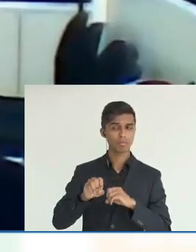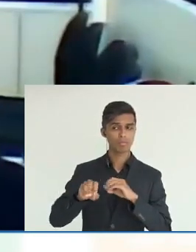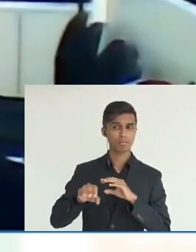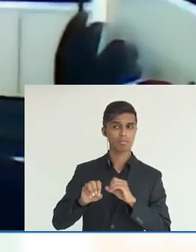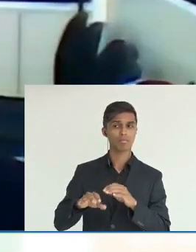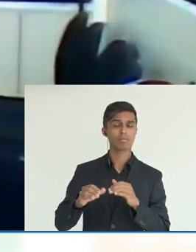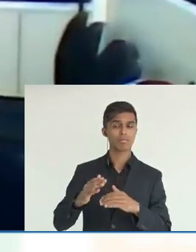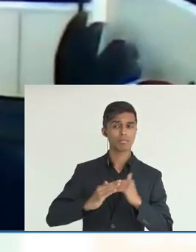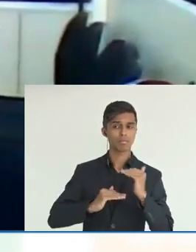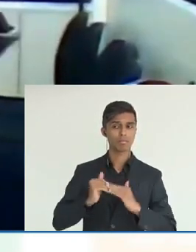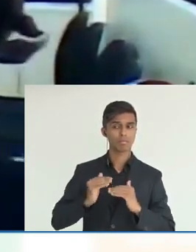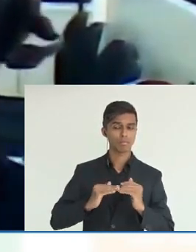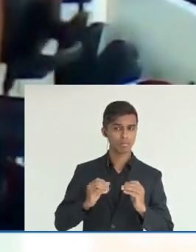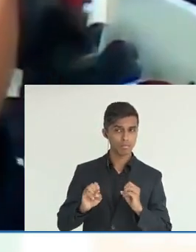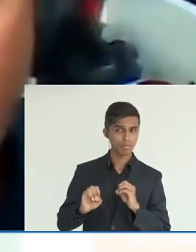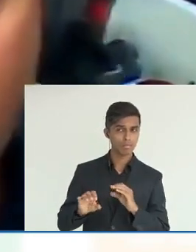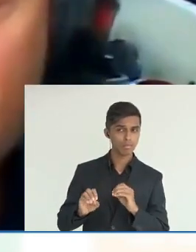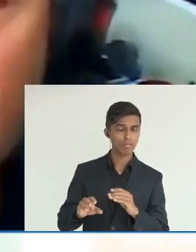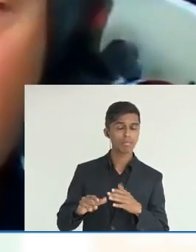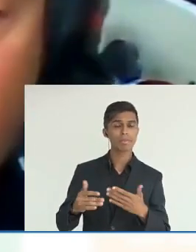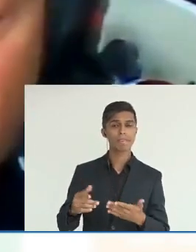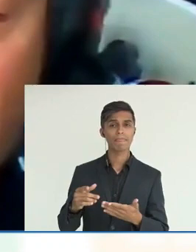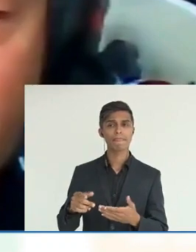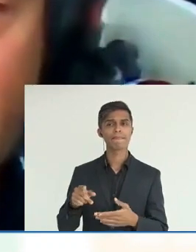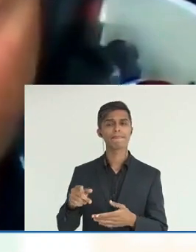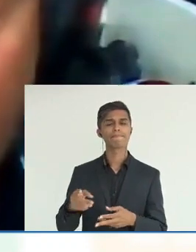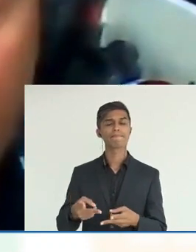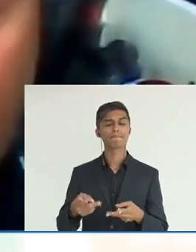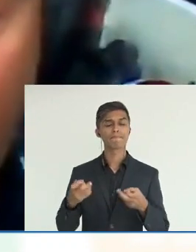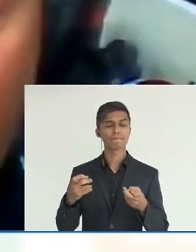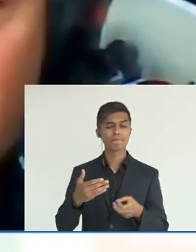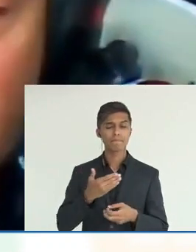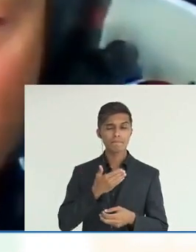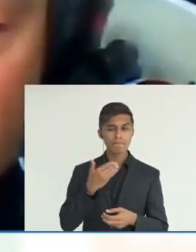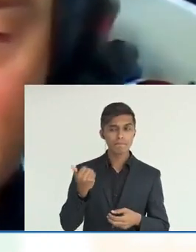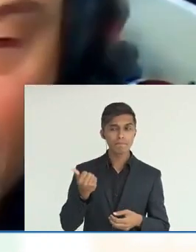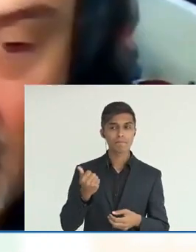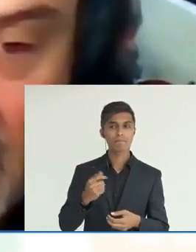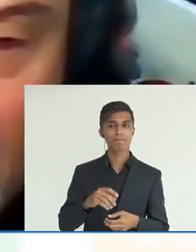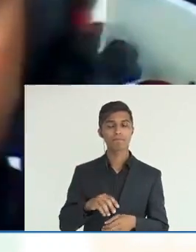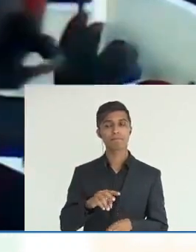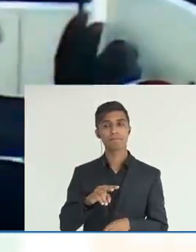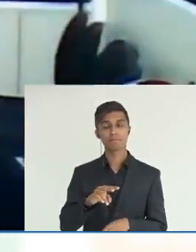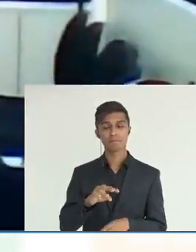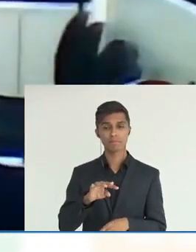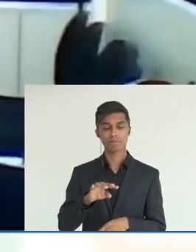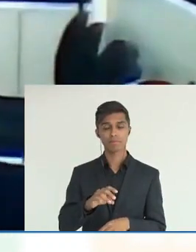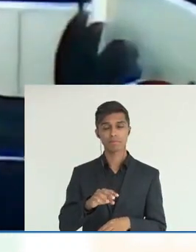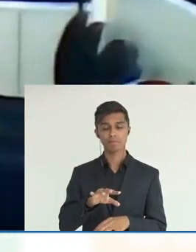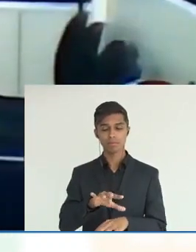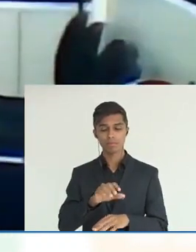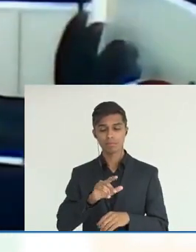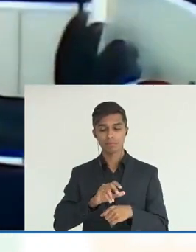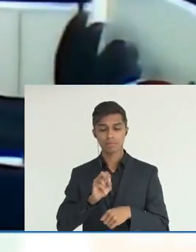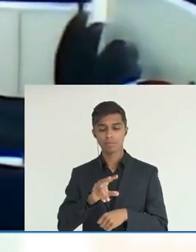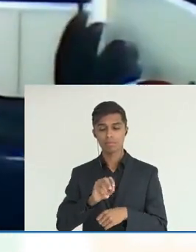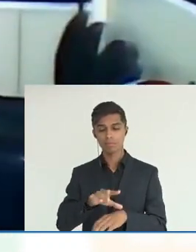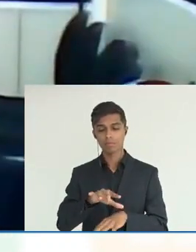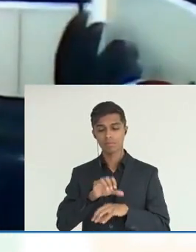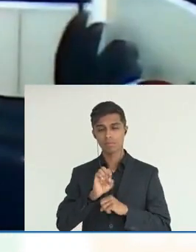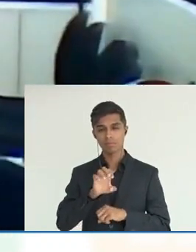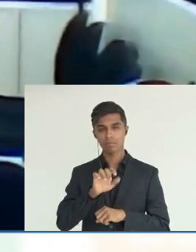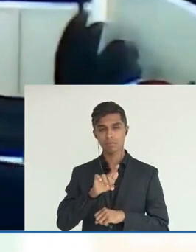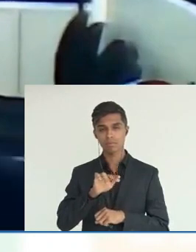que ele passe a diagnosticar esse caso suspeito como um caso de intoxicação exógena e a notificar